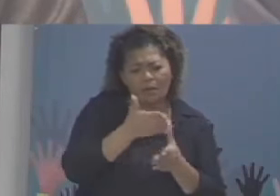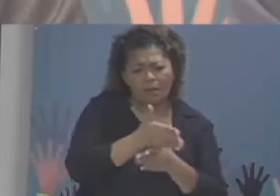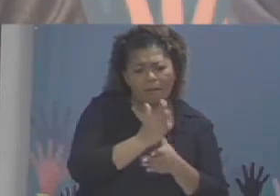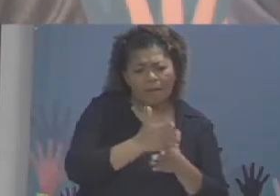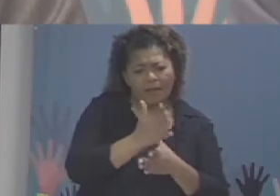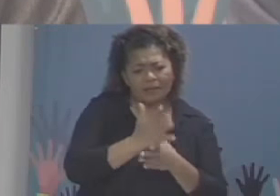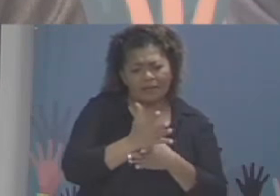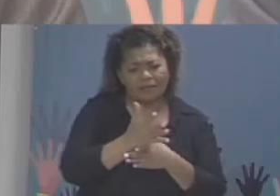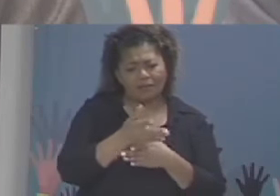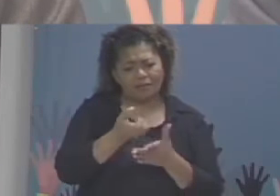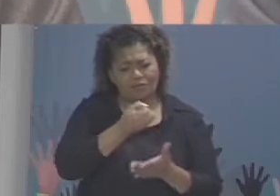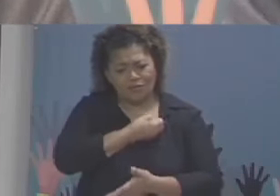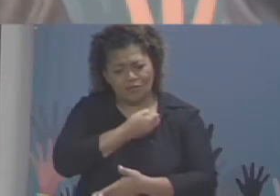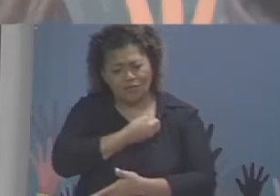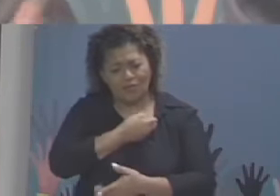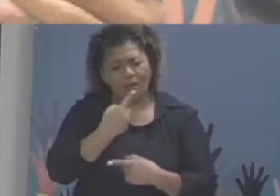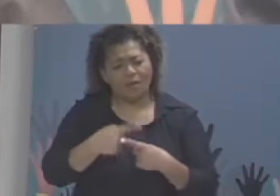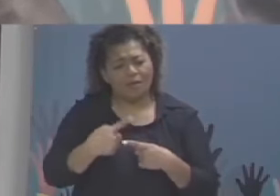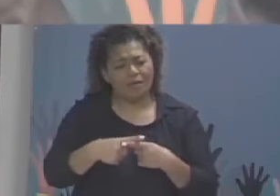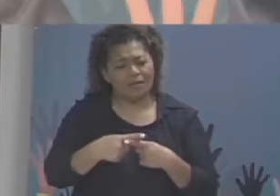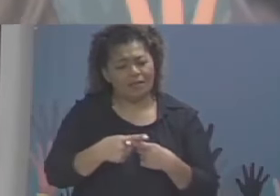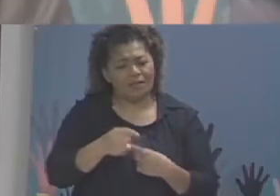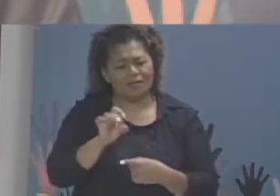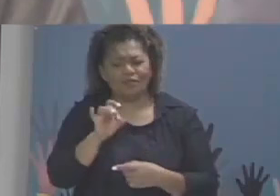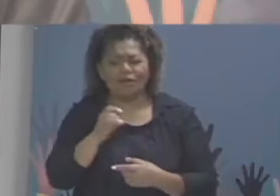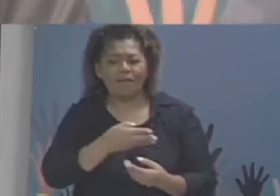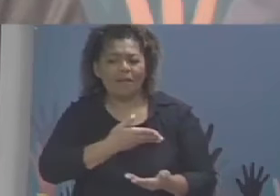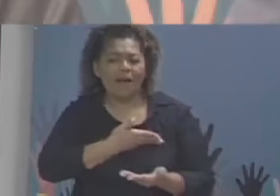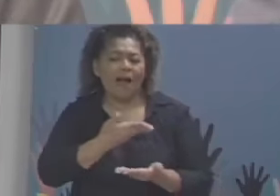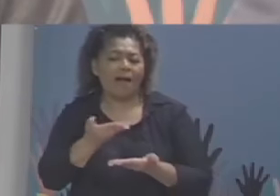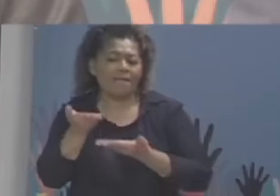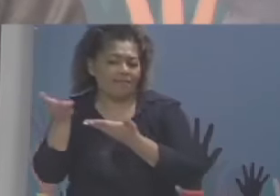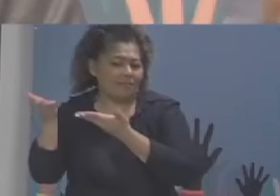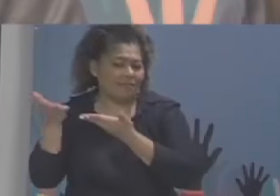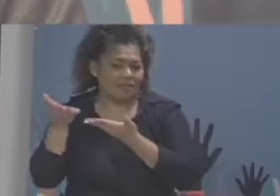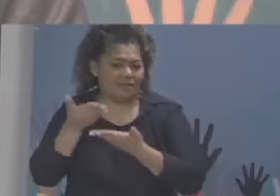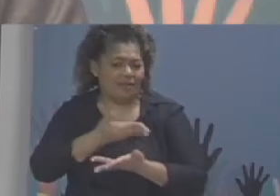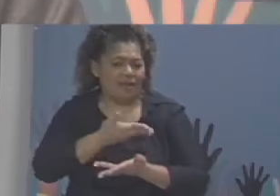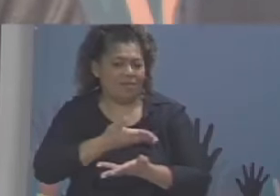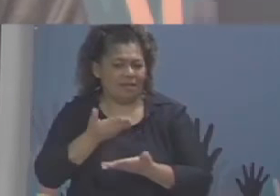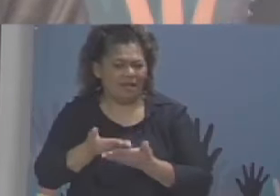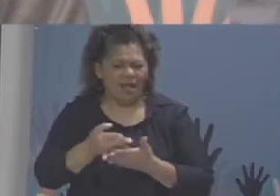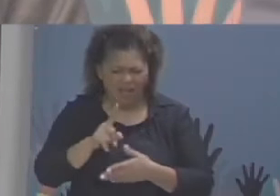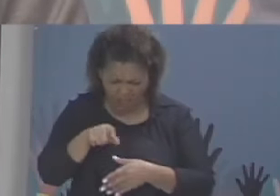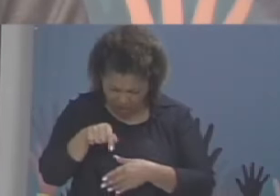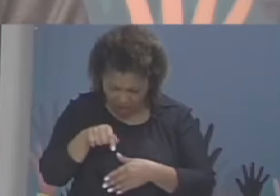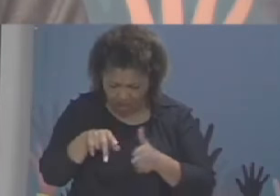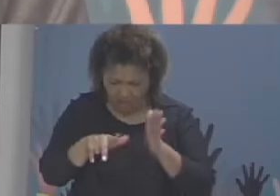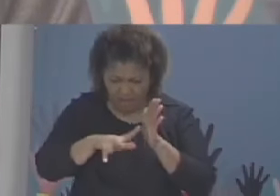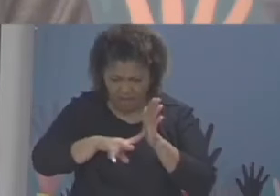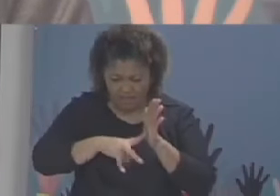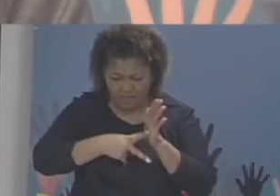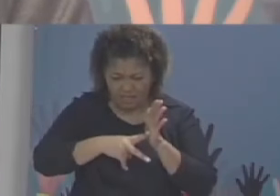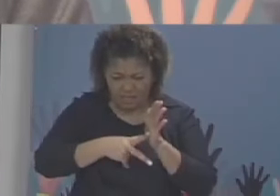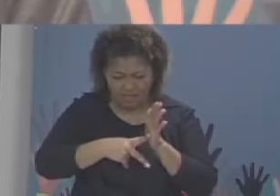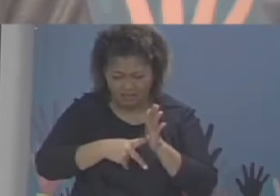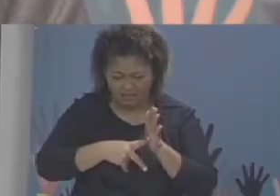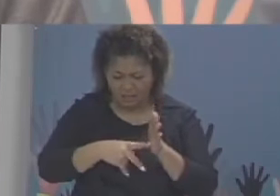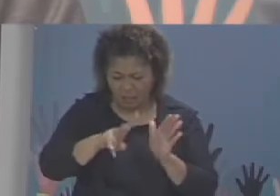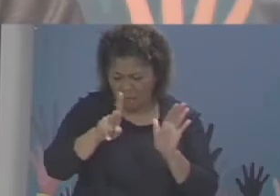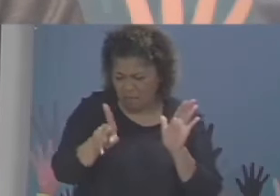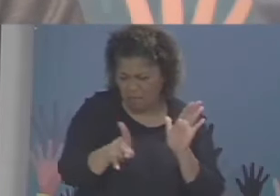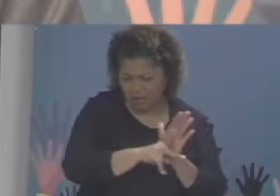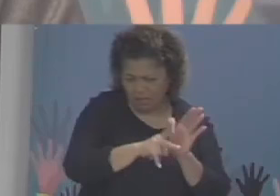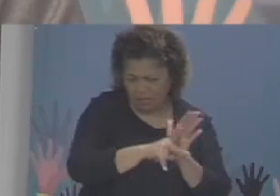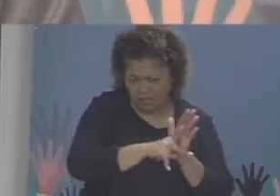para os parceiros. Então, quando se identifica um sindicato, ah, esse sindicato não é um sindicato do nosso grupo político, não repassa. É